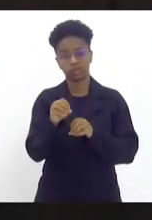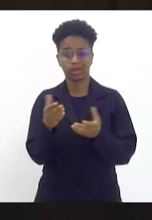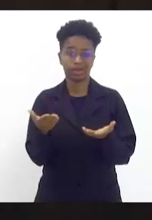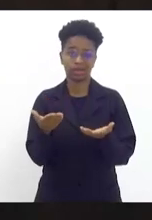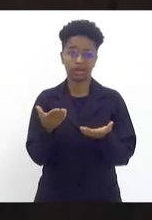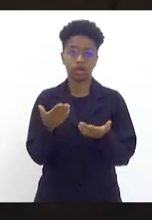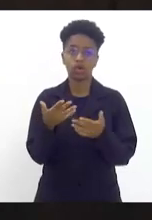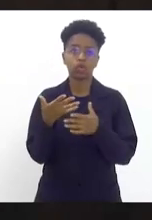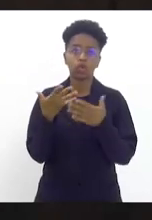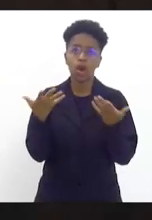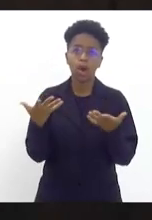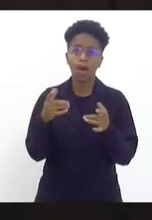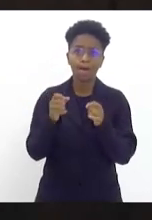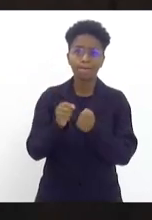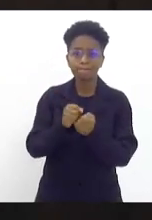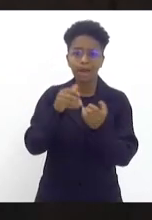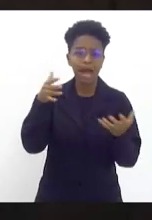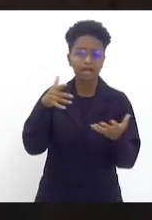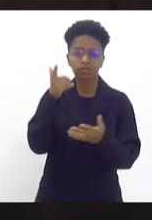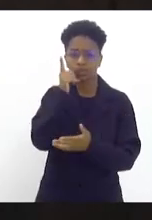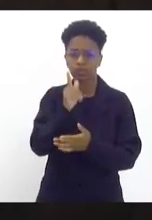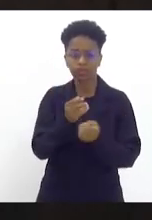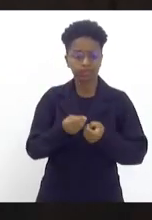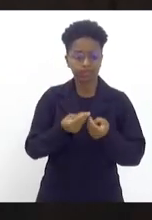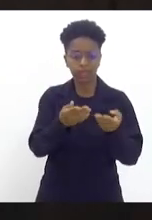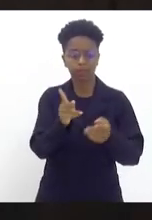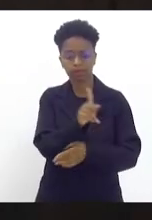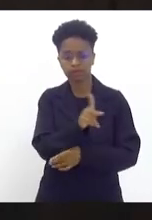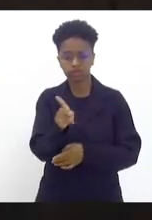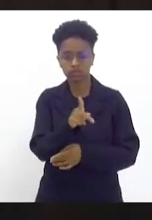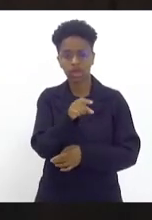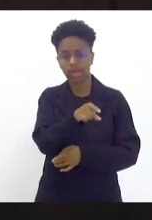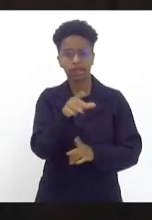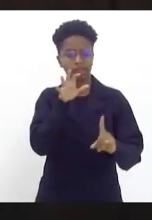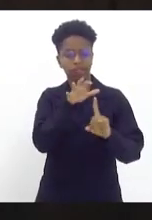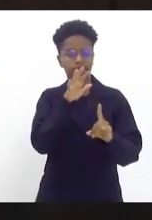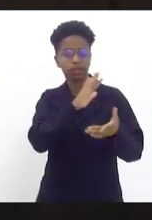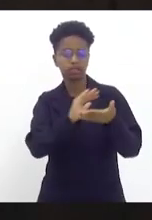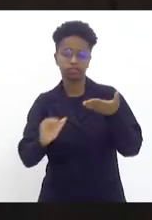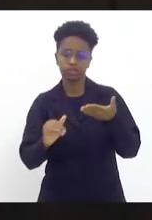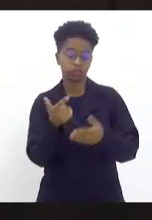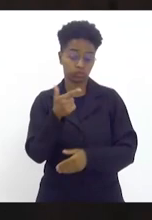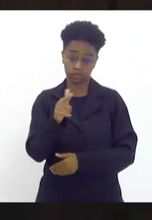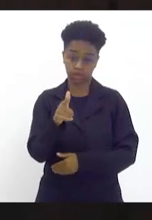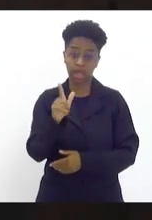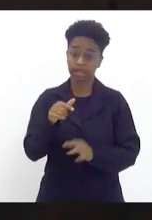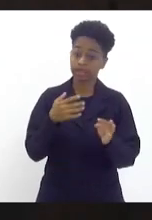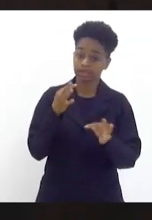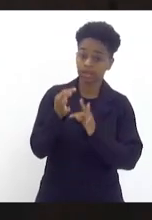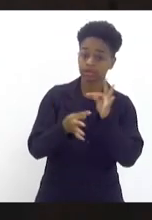qual é a pílula mágica que a gente dá para o professor e ele desintoxica? Não existe. É o tratamento, é a